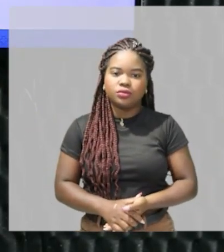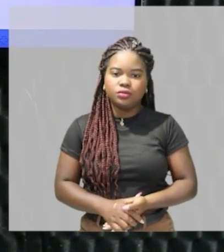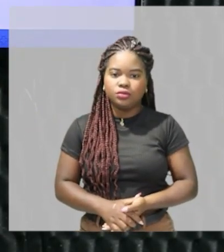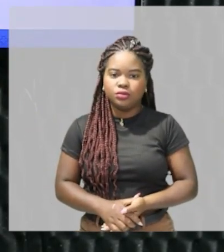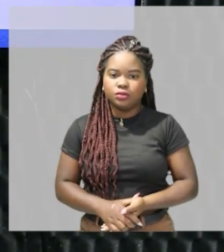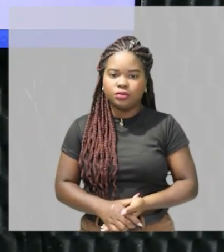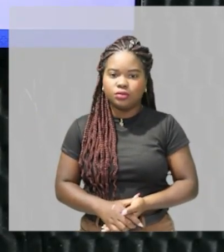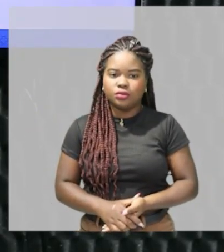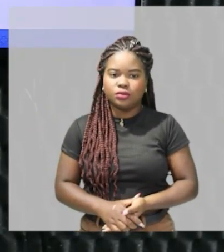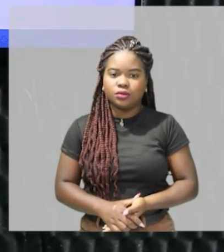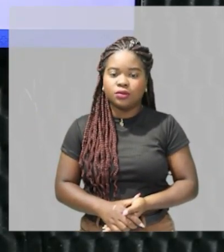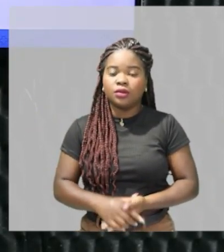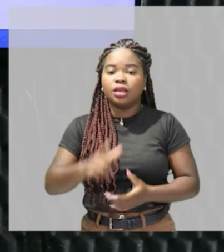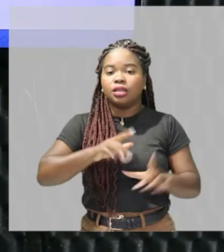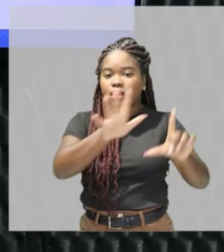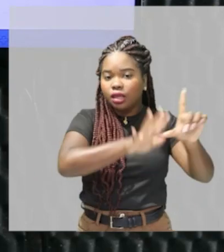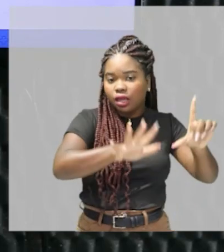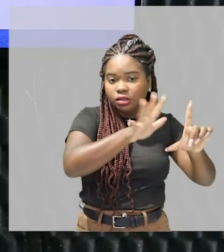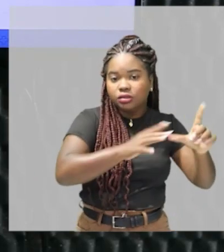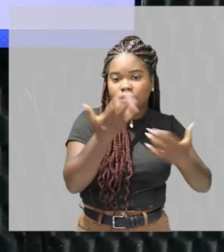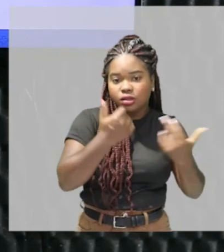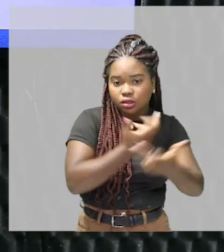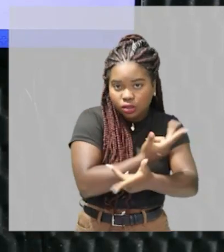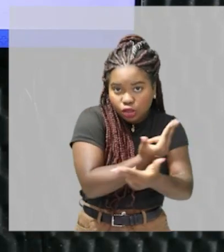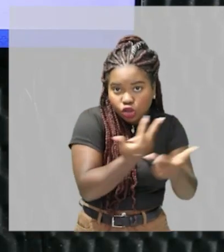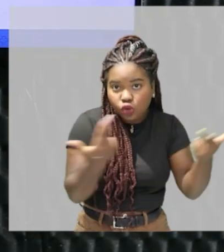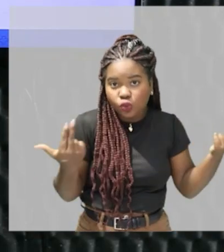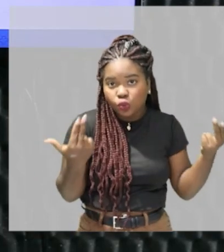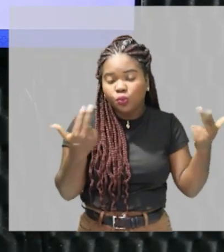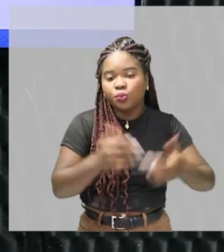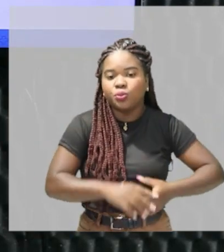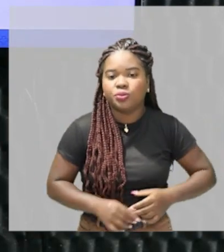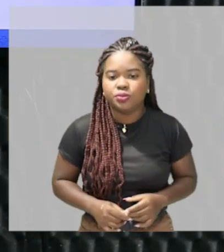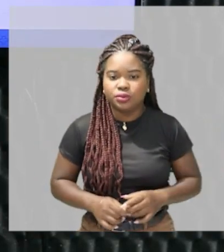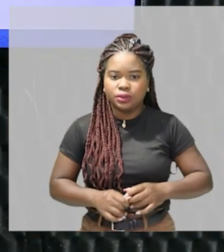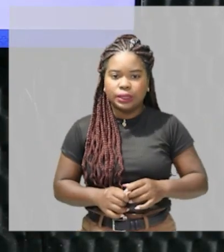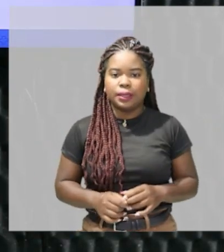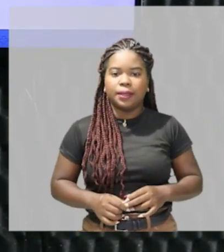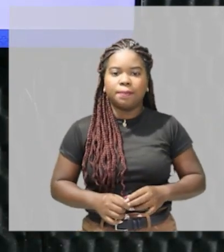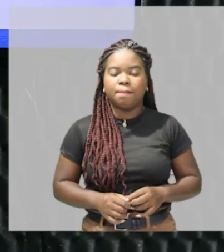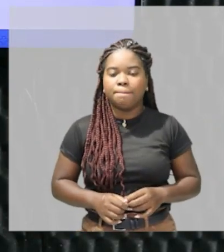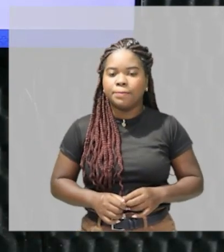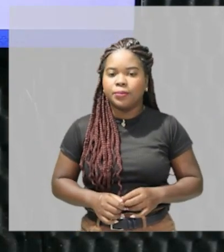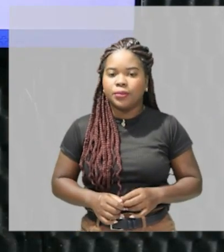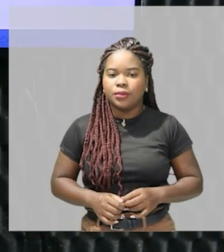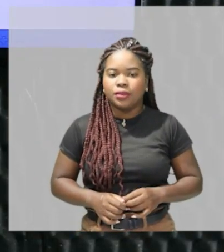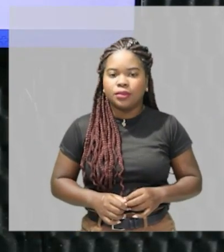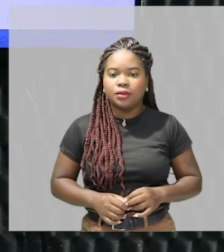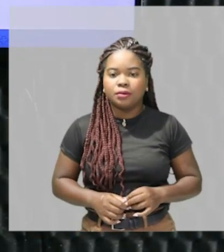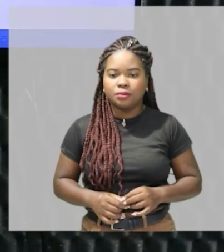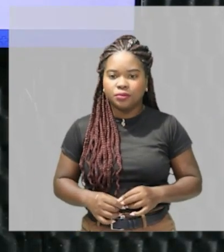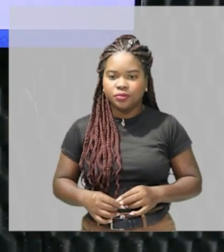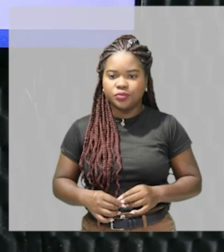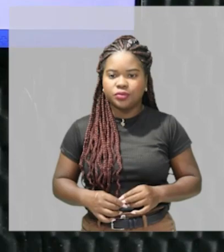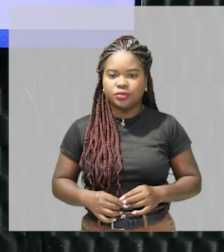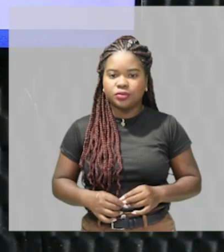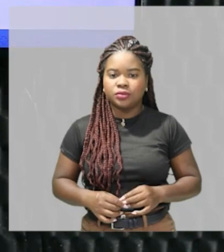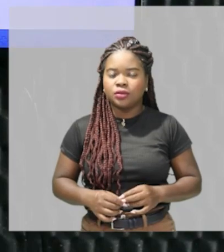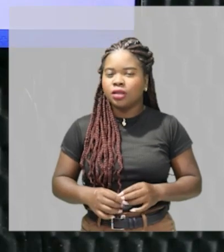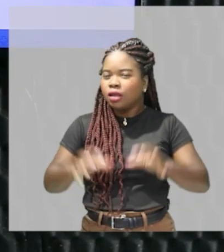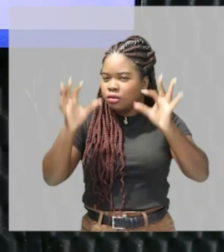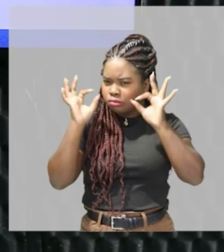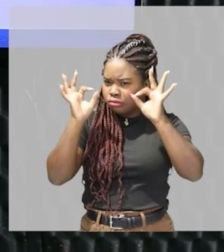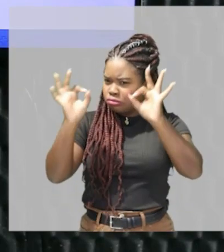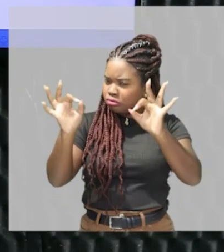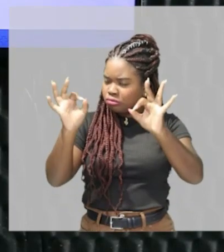delivery platforms, as plataformas de delivery, are not as evil as some would portray. Está chamando a atenção